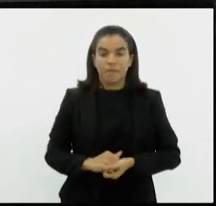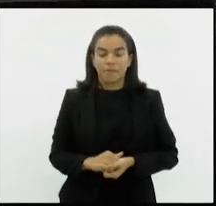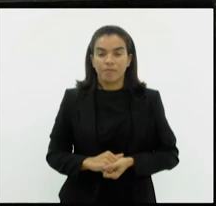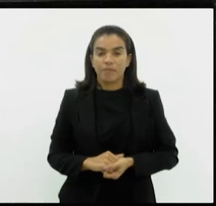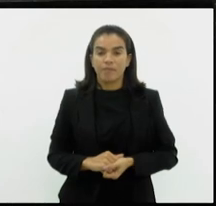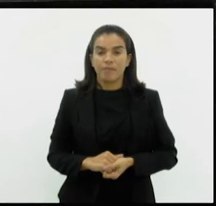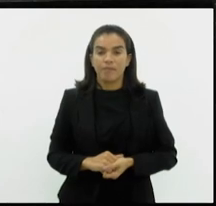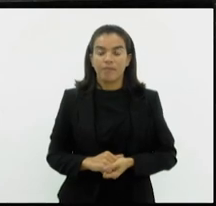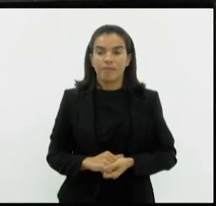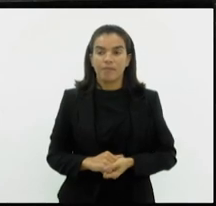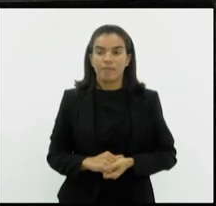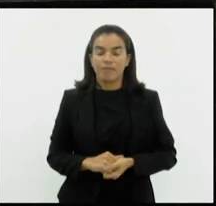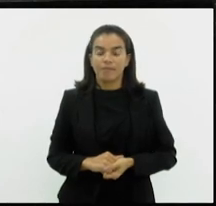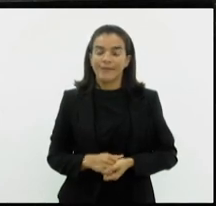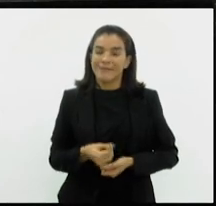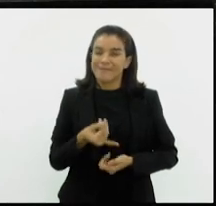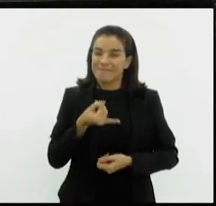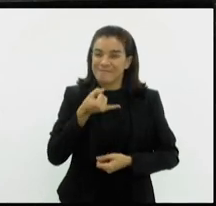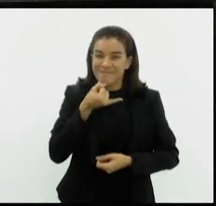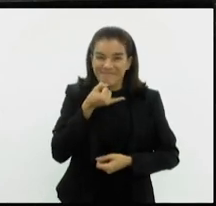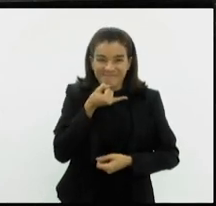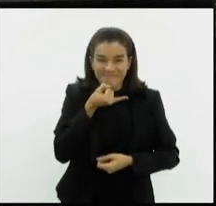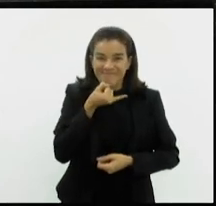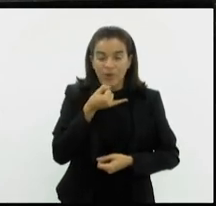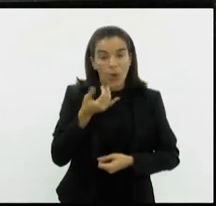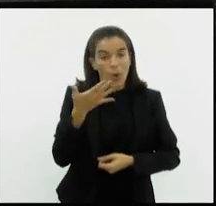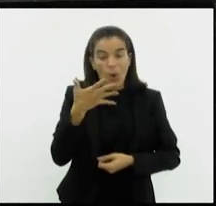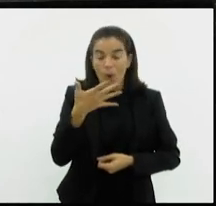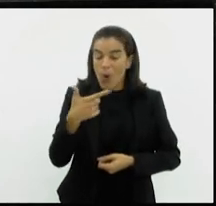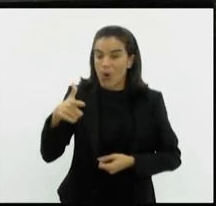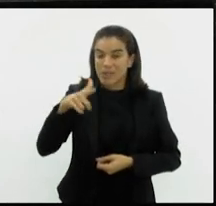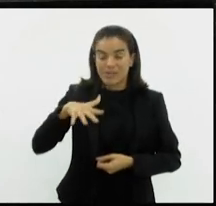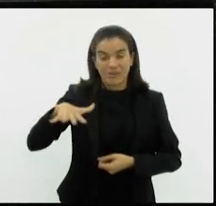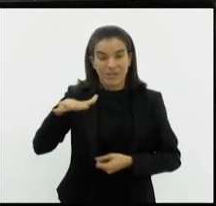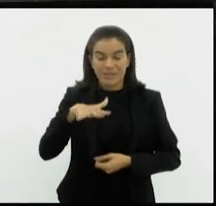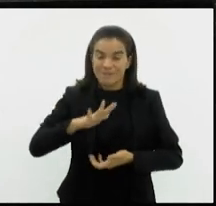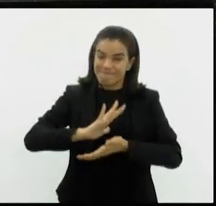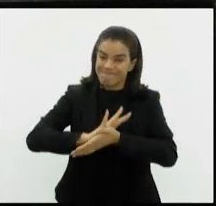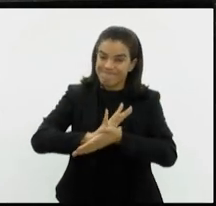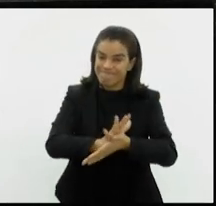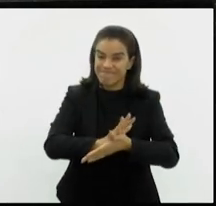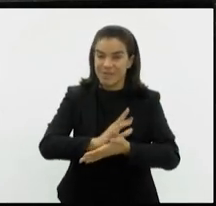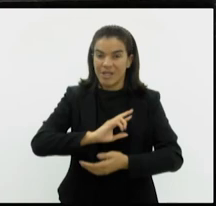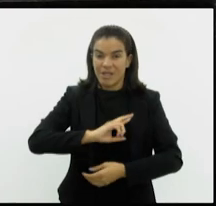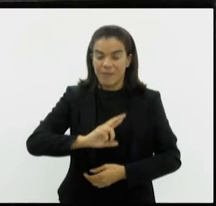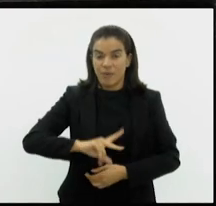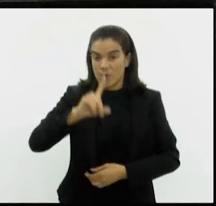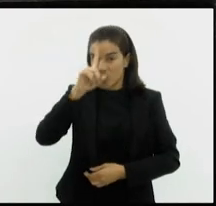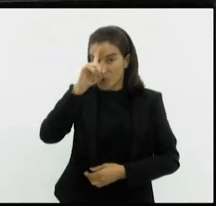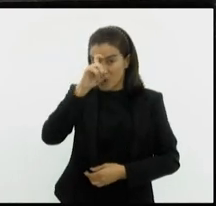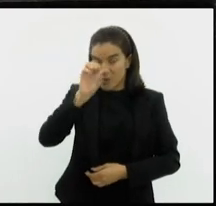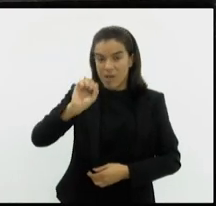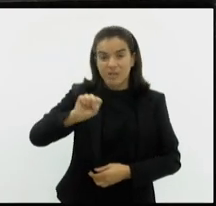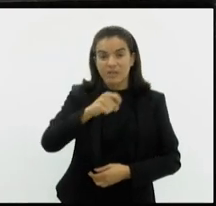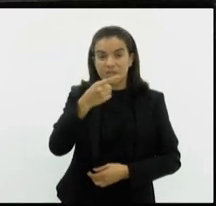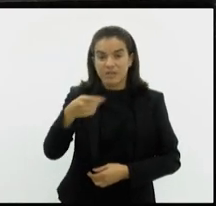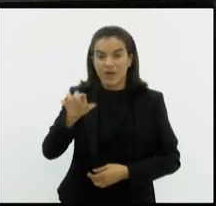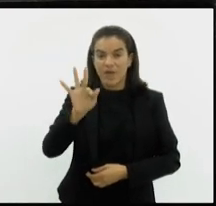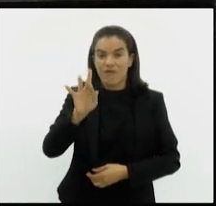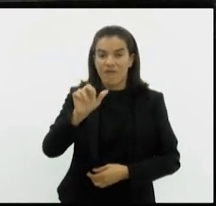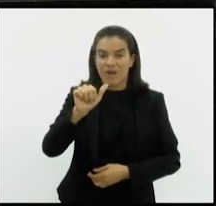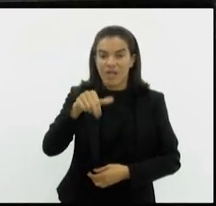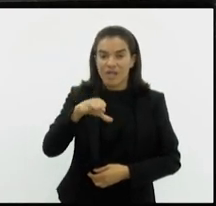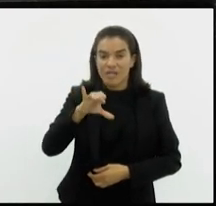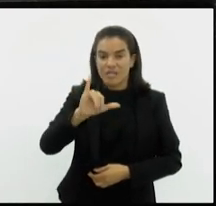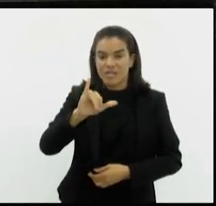para infelizmente outro caso de intolerância religiosa que aconteceu no hospital São Francisco de Assis que foi